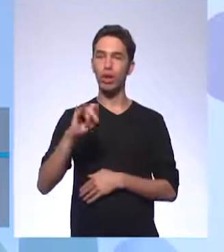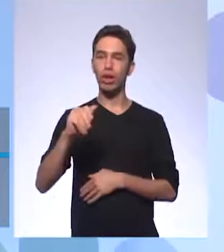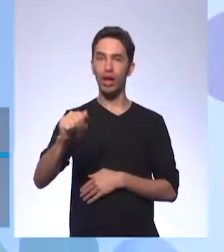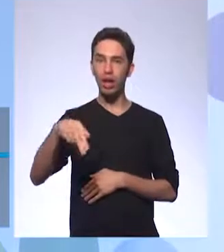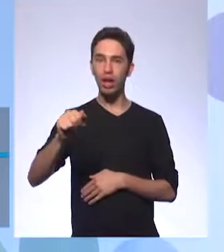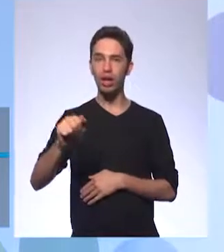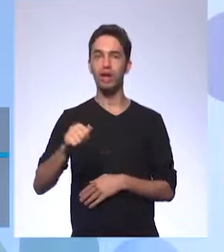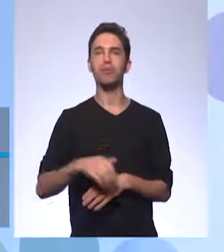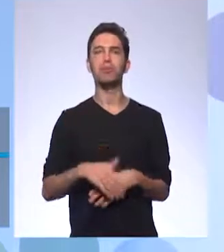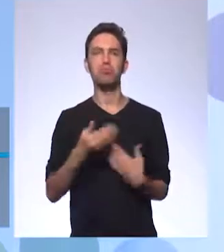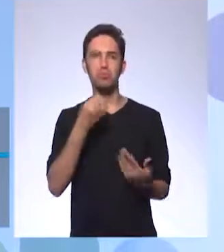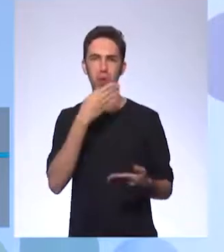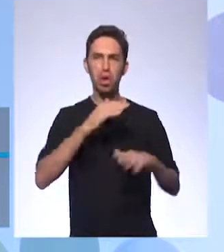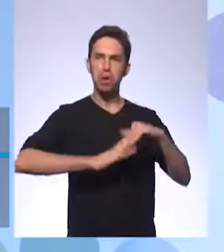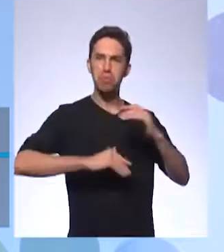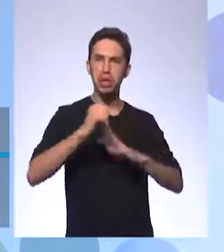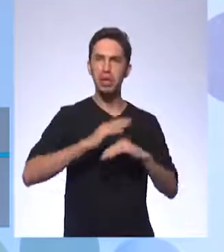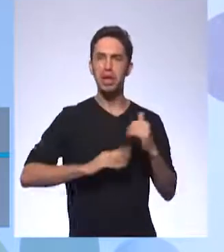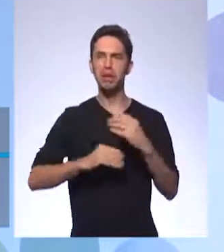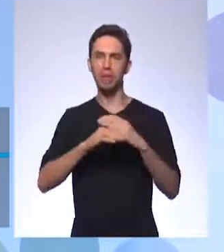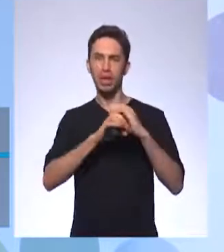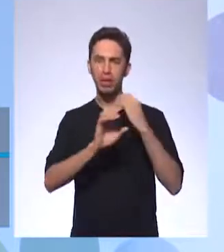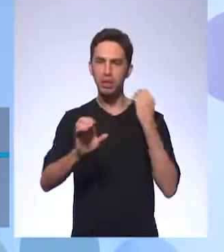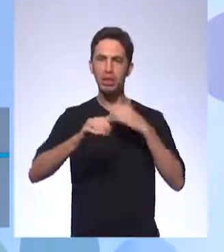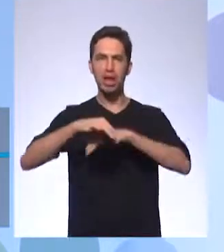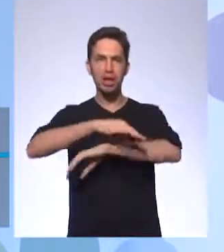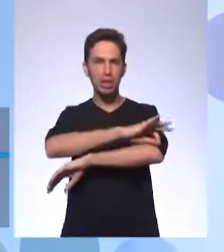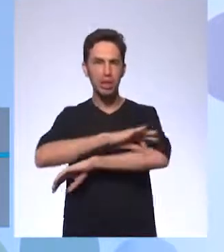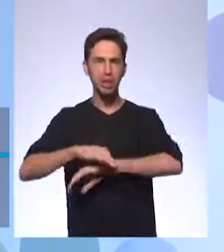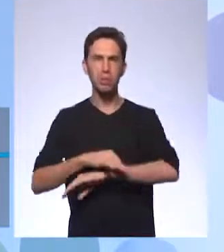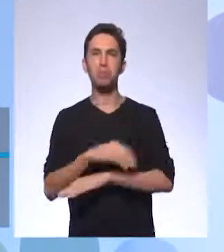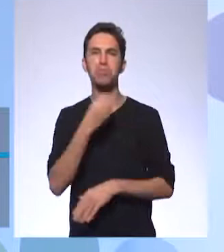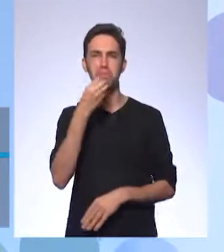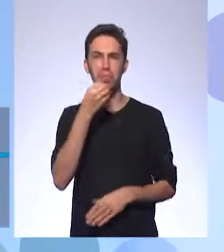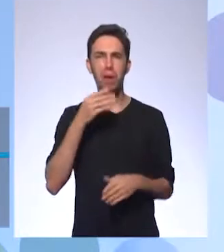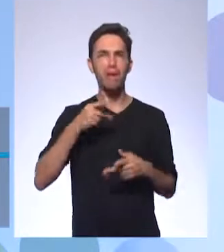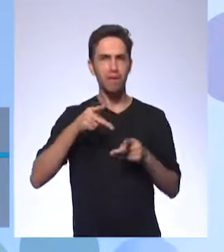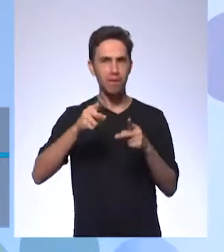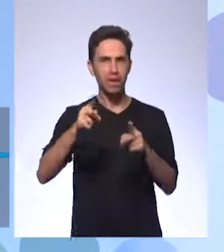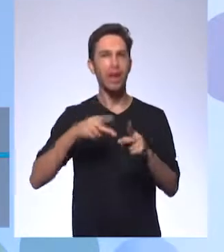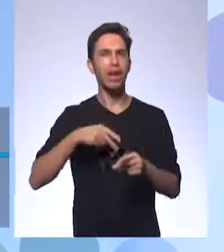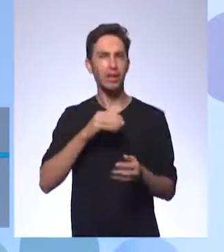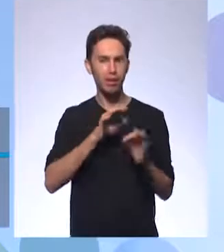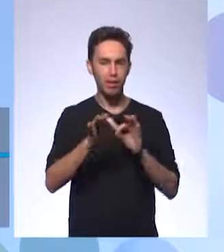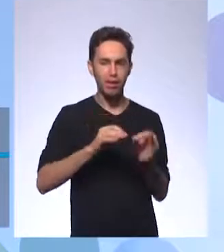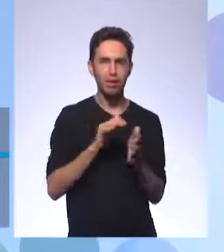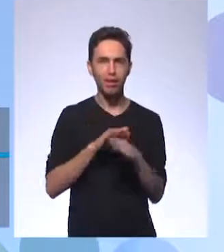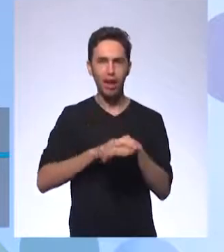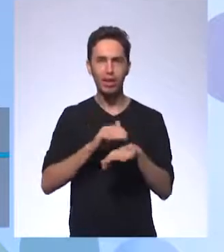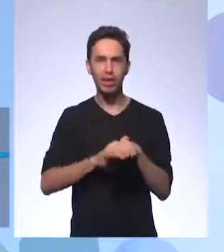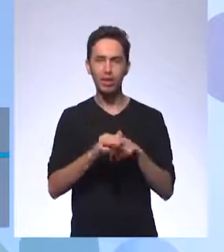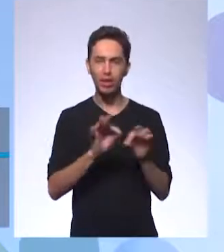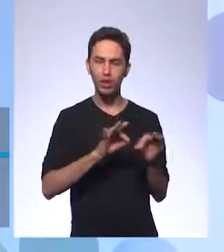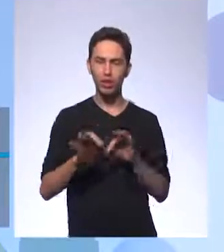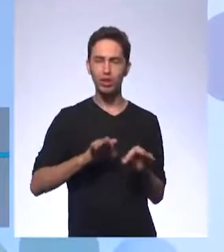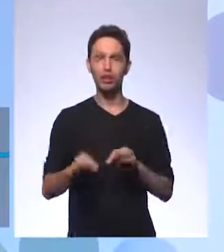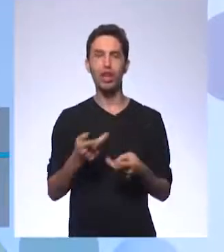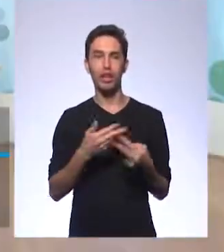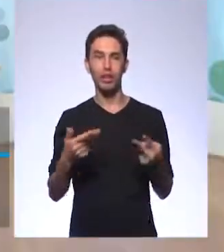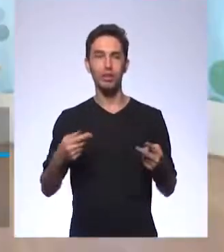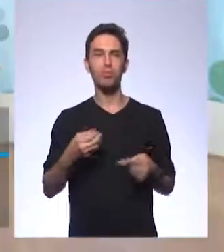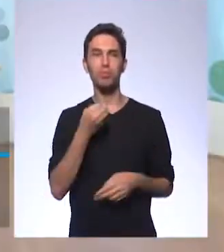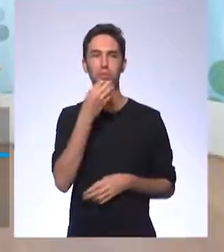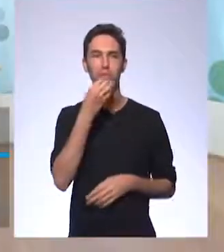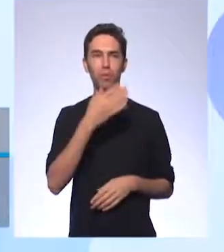para engenharia, arquitetura. Vai em frente, hein, garoto? Você tem futuro. O que os profs estão comentando aí, professora Olha só,